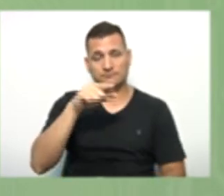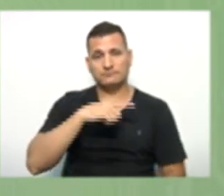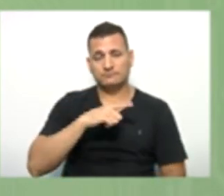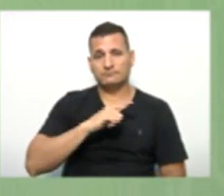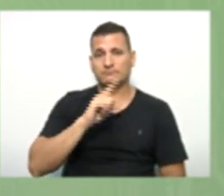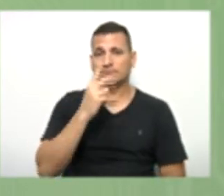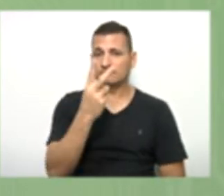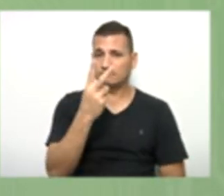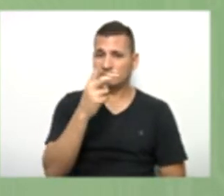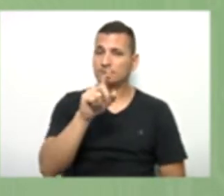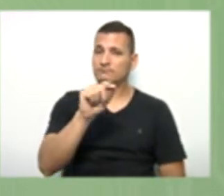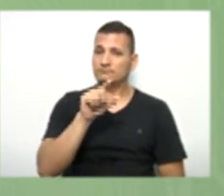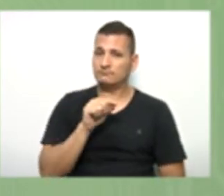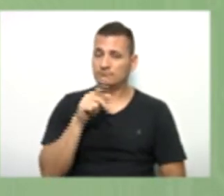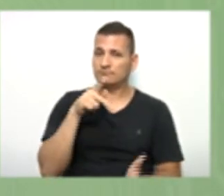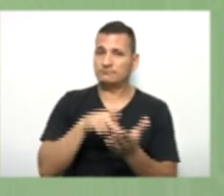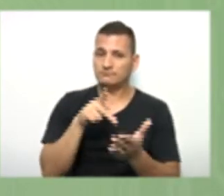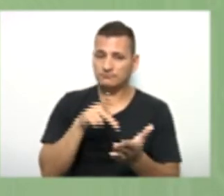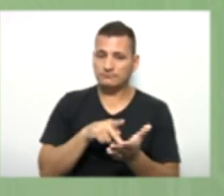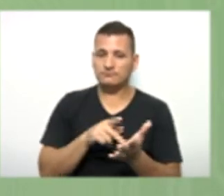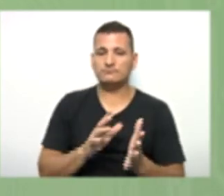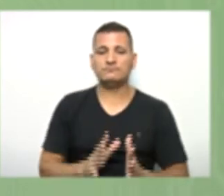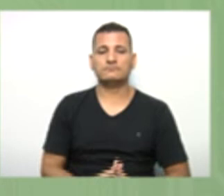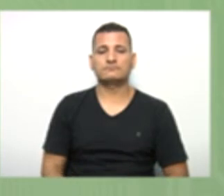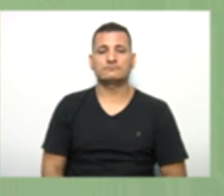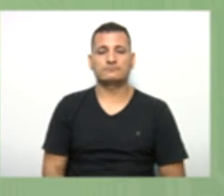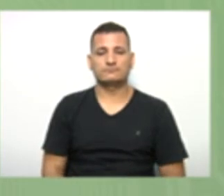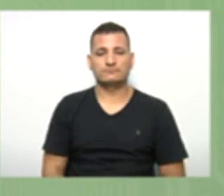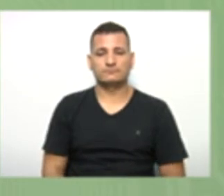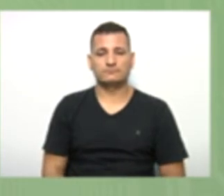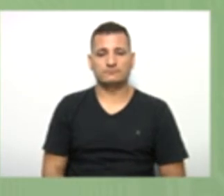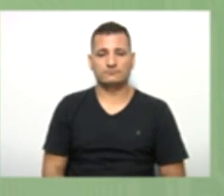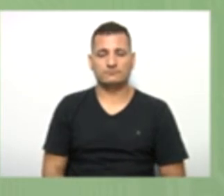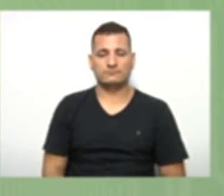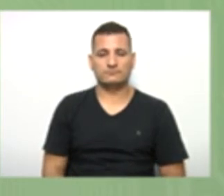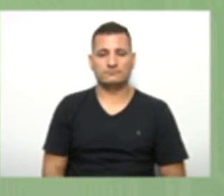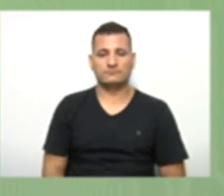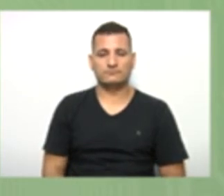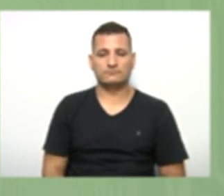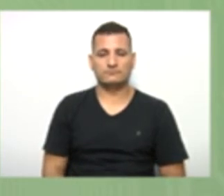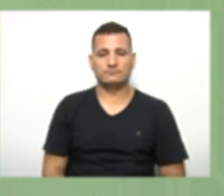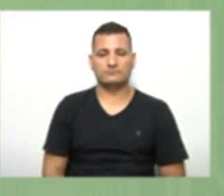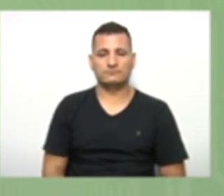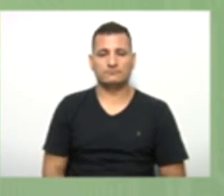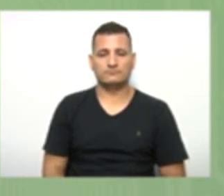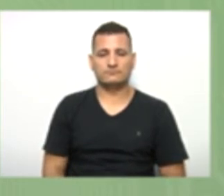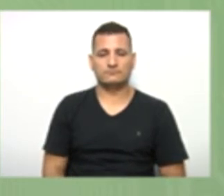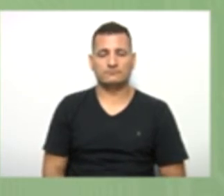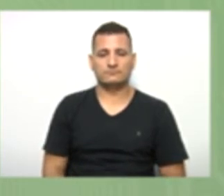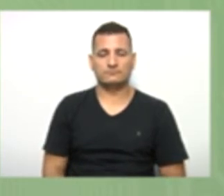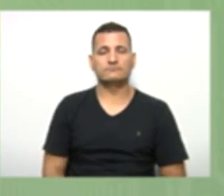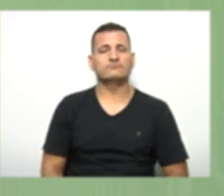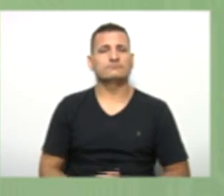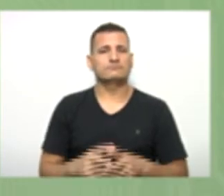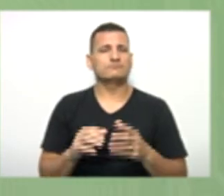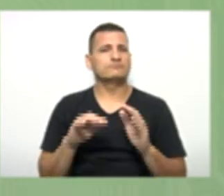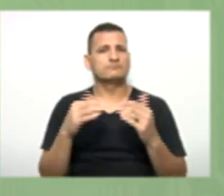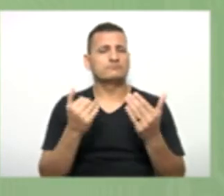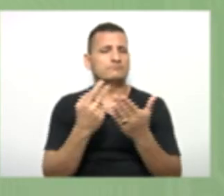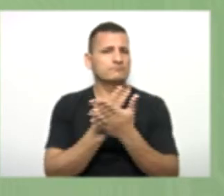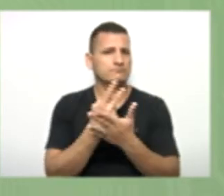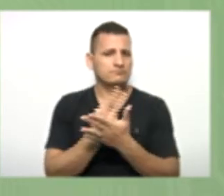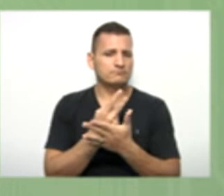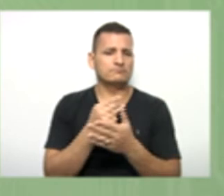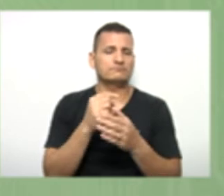fiz esse ajuste, aí vocês ajustam aí, tá? Nós vamos corrigir uma e descrever quais são os erros nas